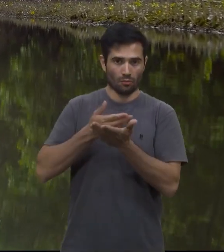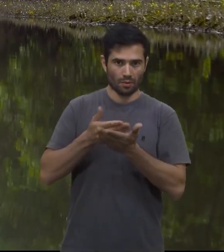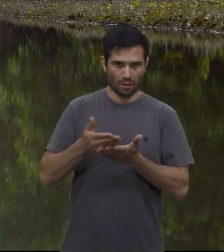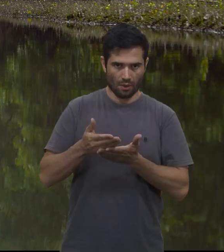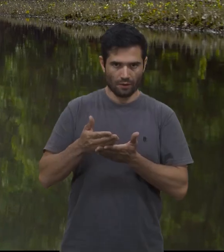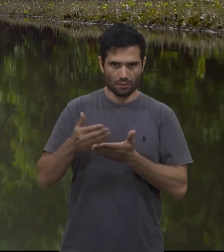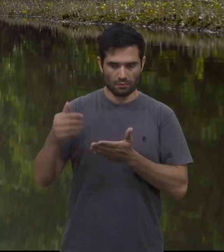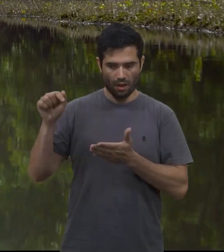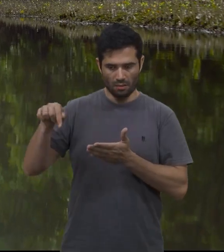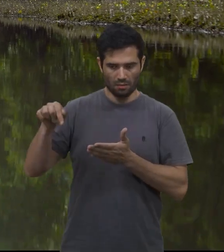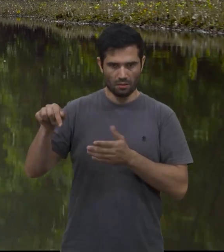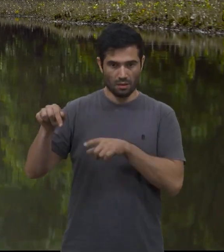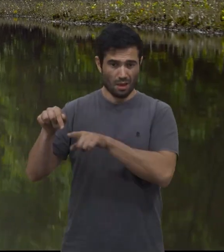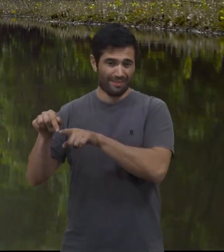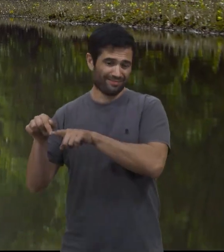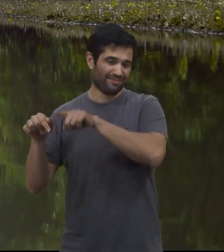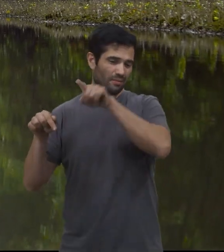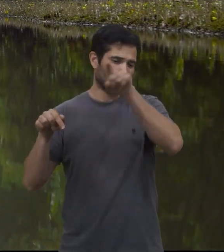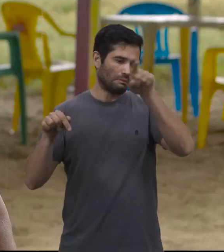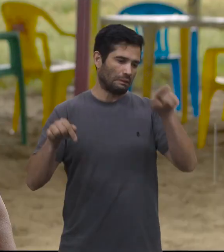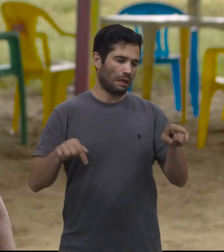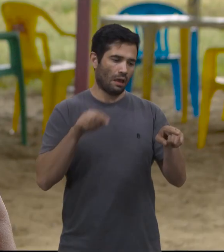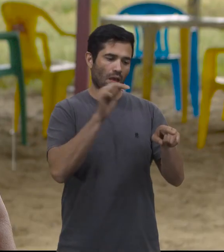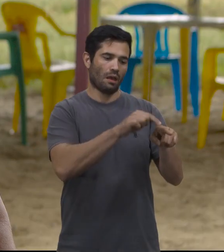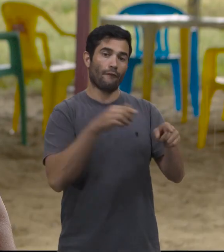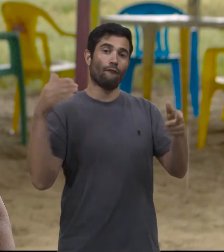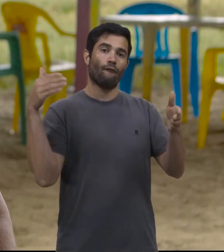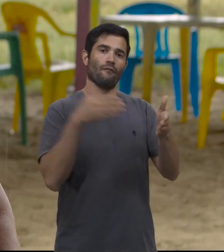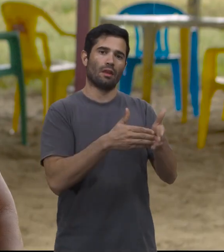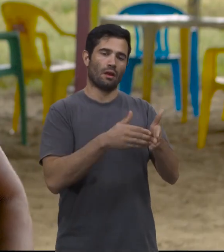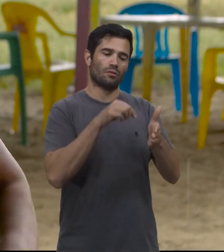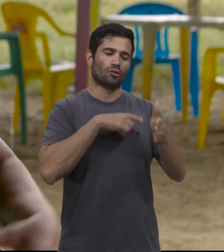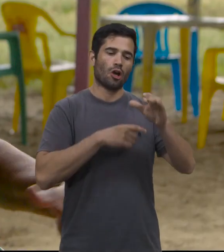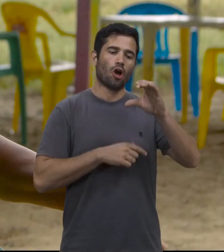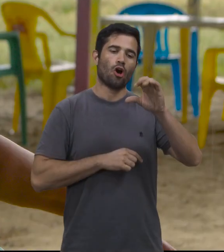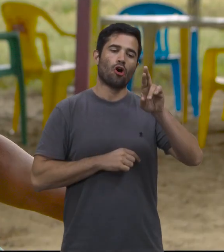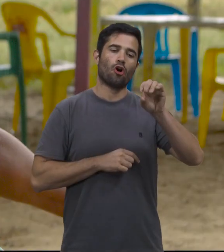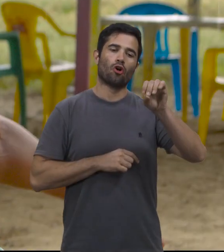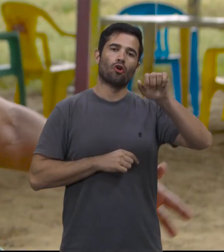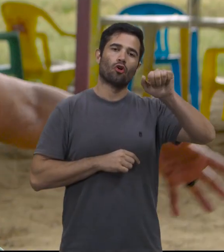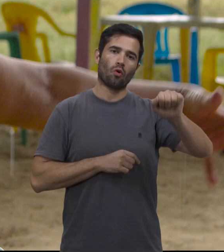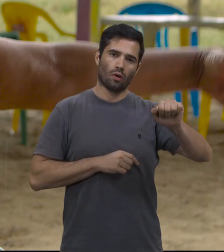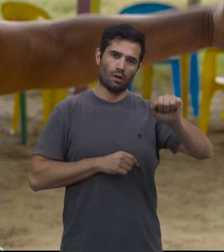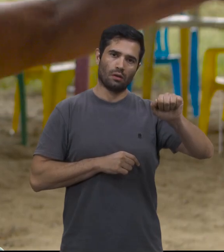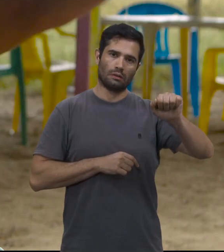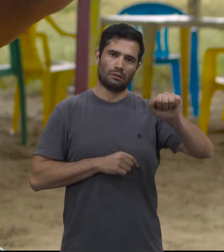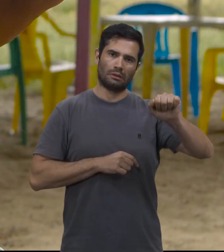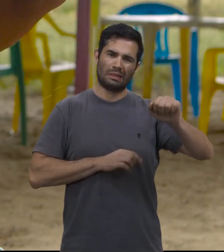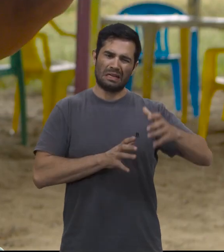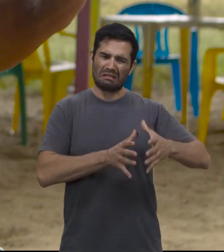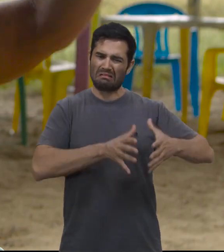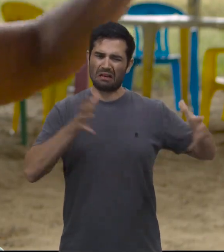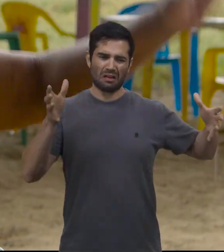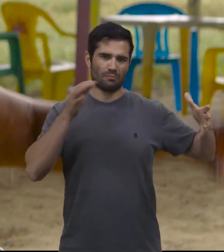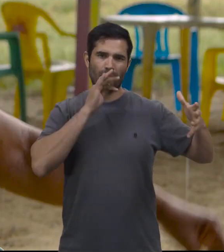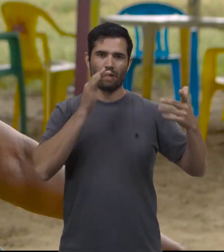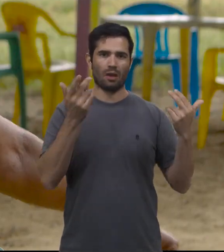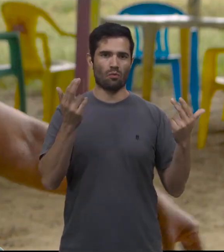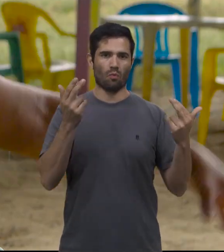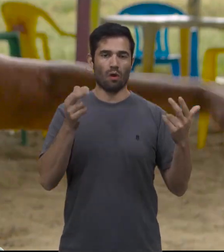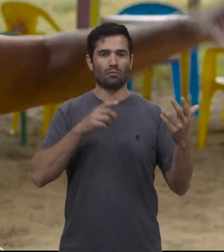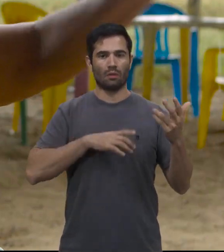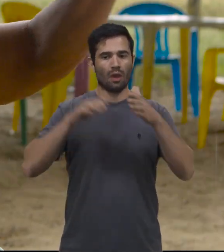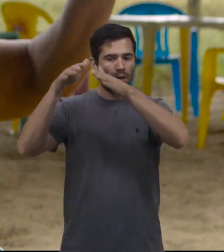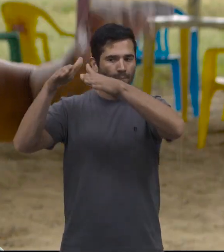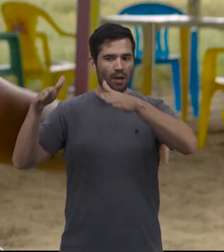Ela começava bem daqui assim. E até lá no canto, no final, uma croa enorme, como daqui a